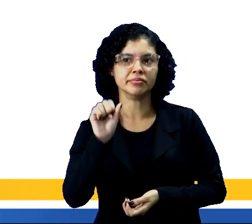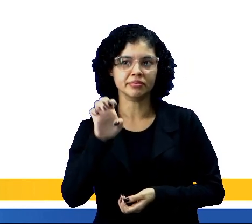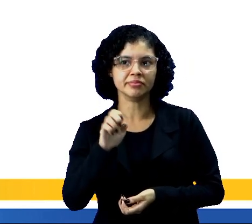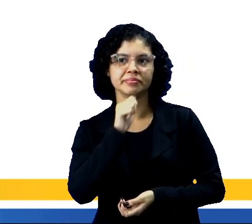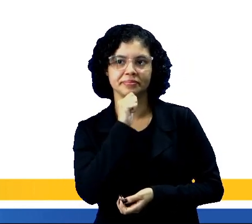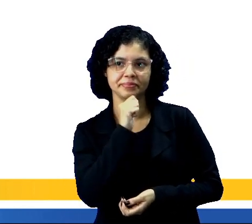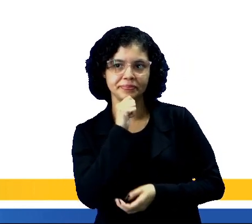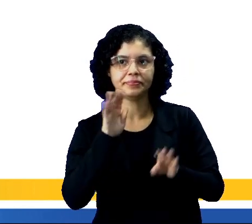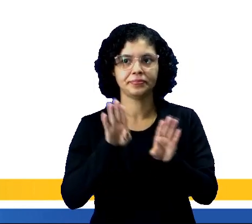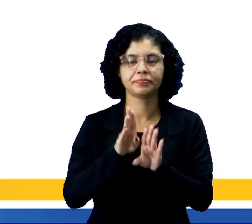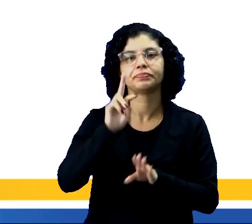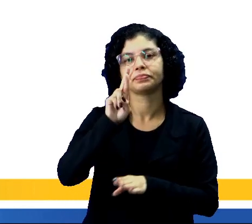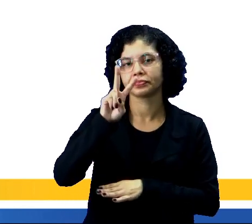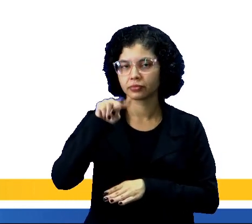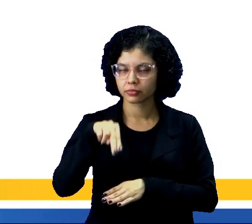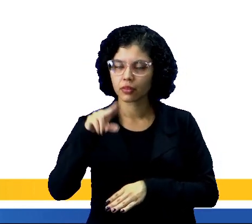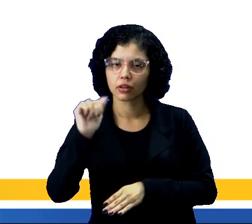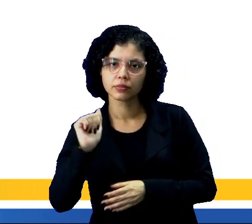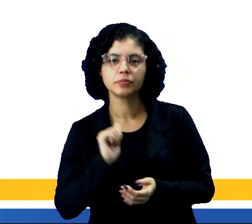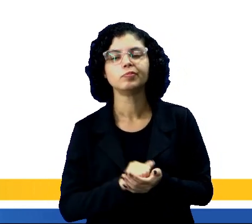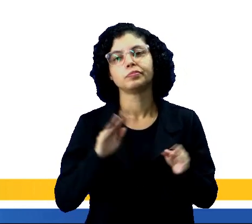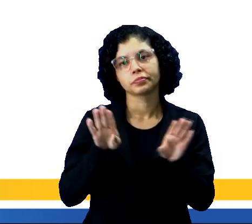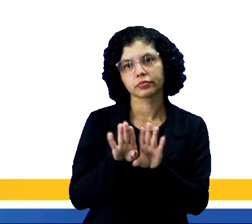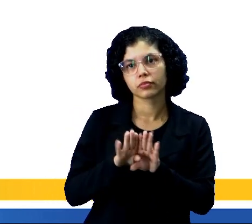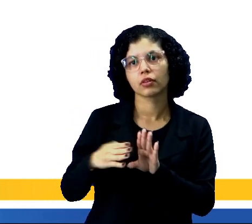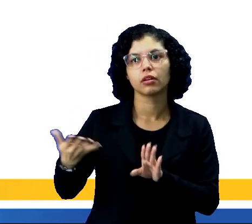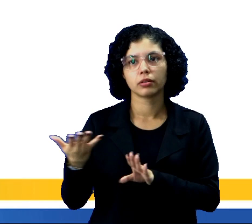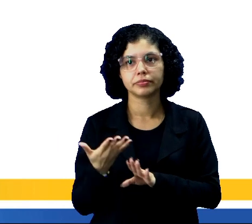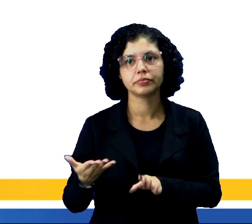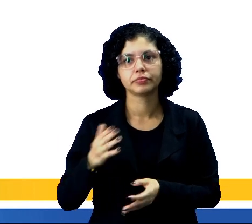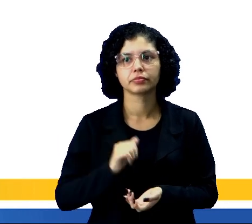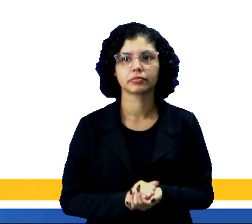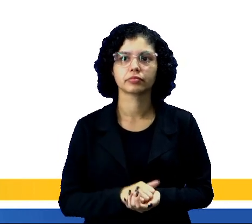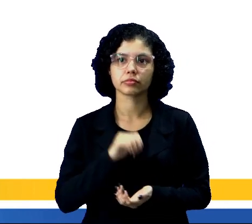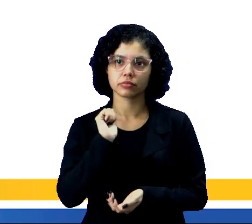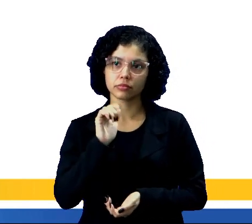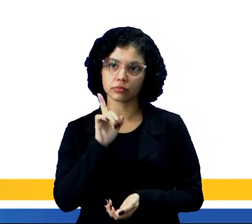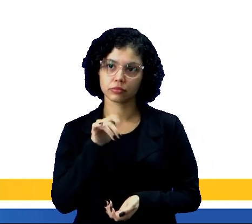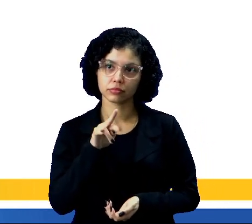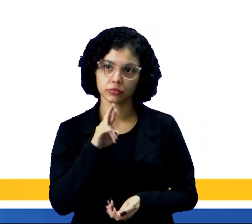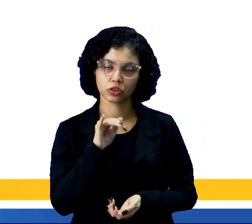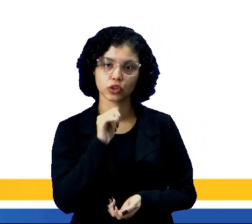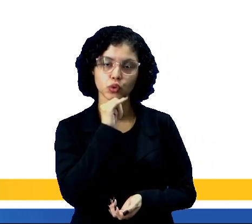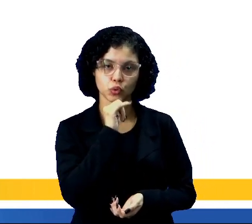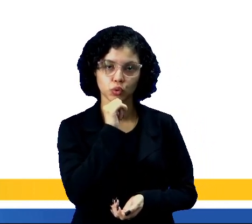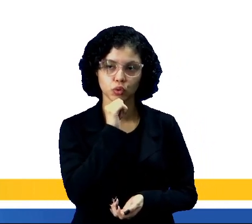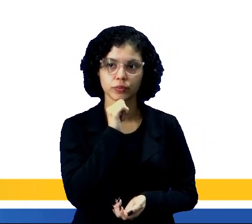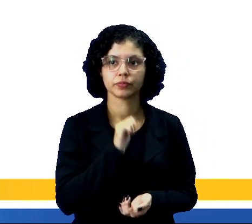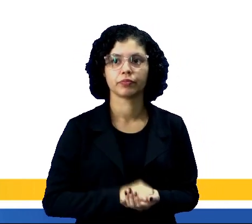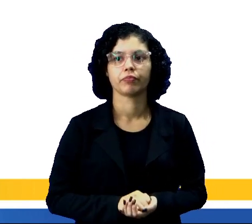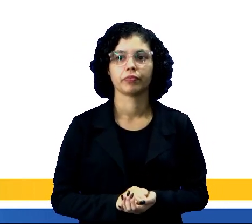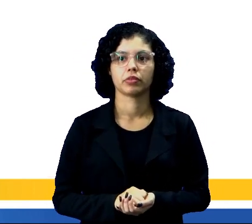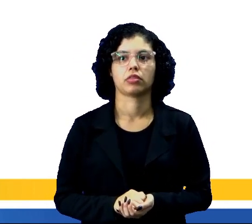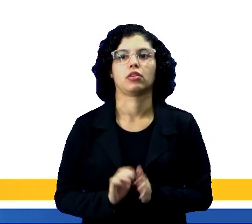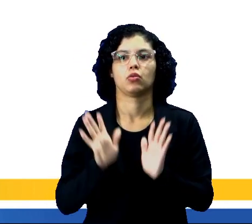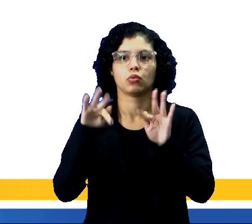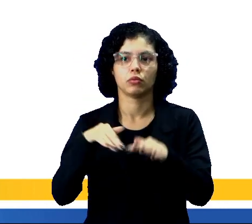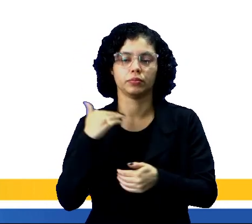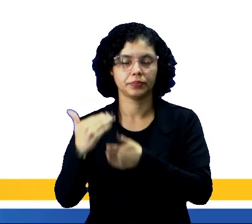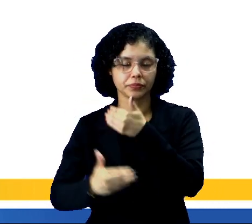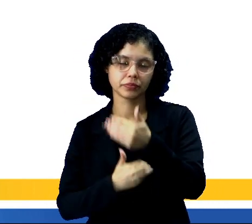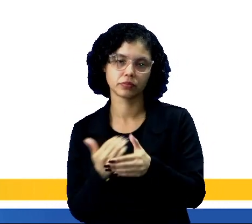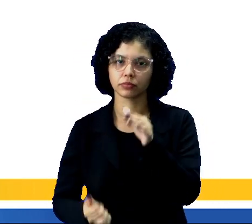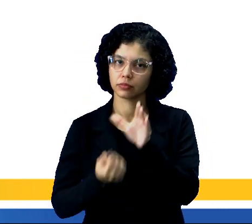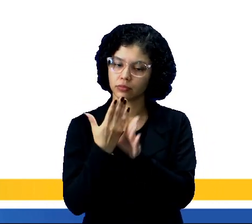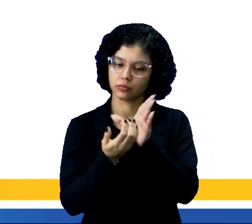justamente um RNA. E nós temos as bases nitrogenadas, por exemplo, a adenina. Na hidrólise de ATP, observa-se ao final do processo